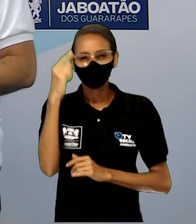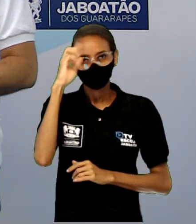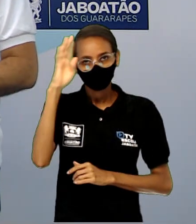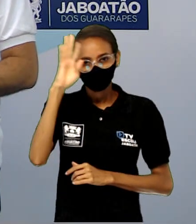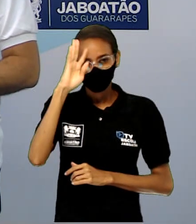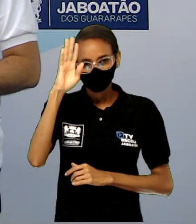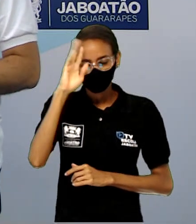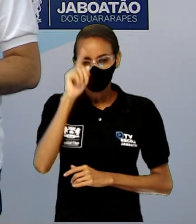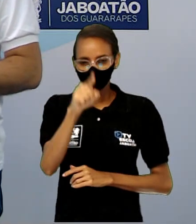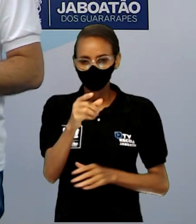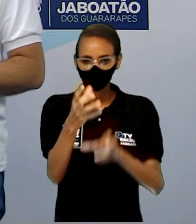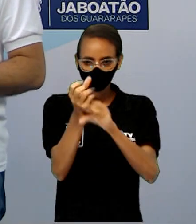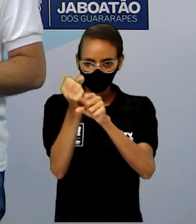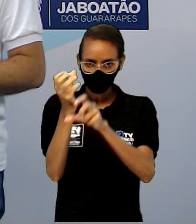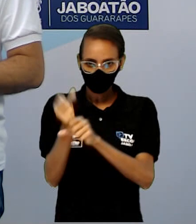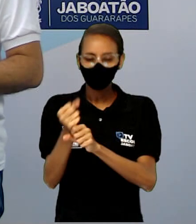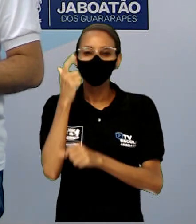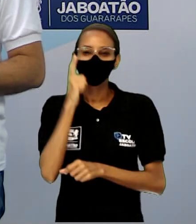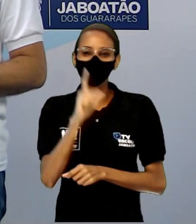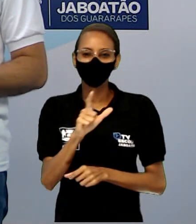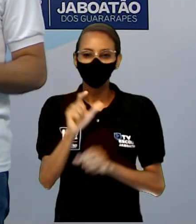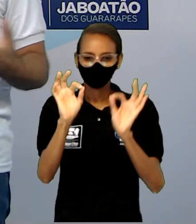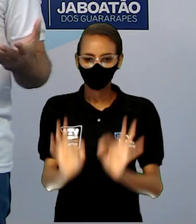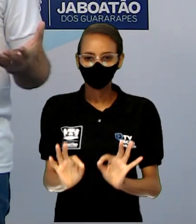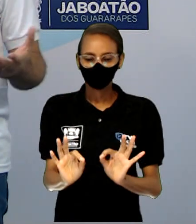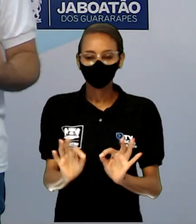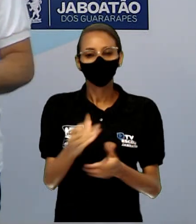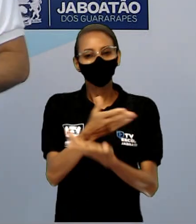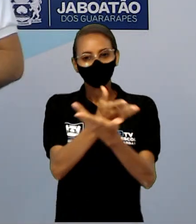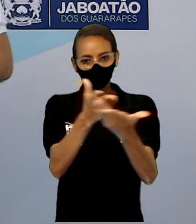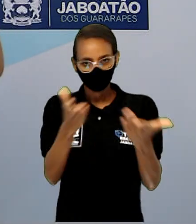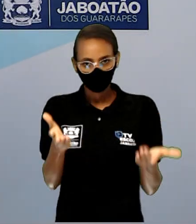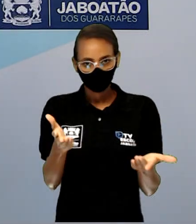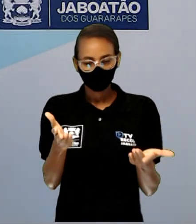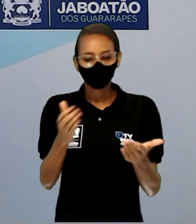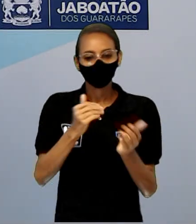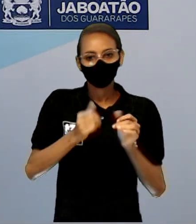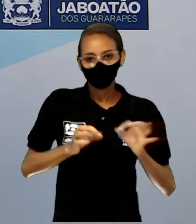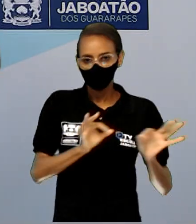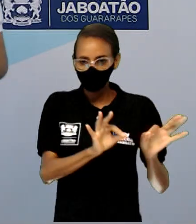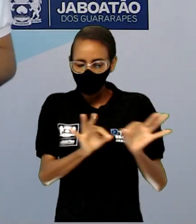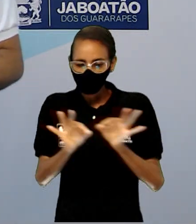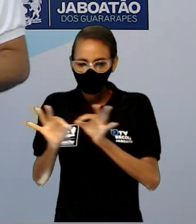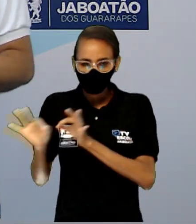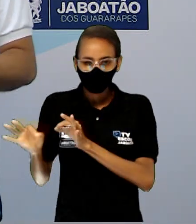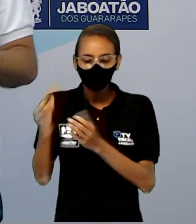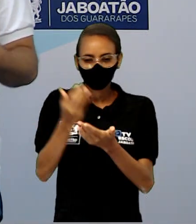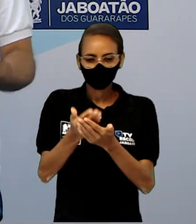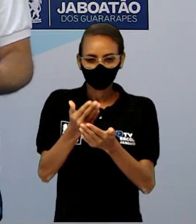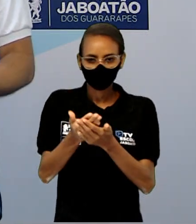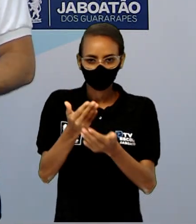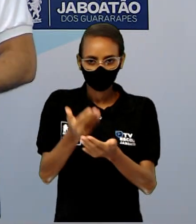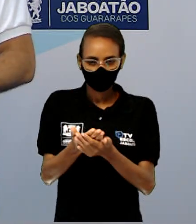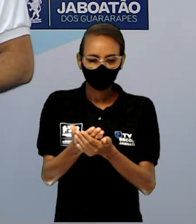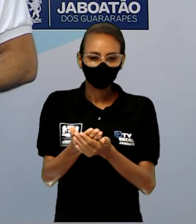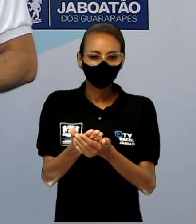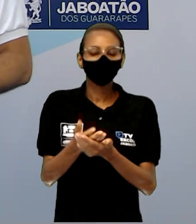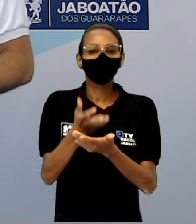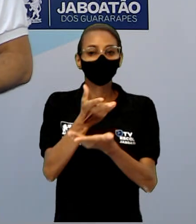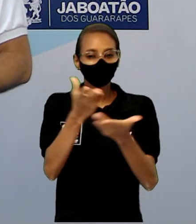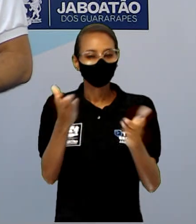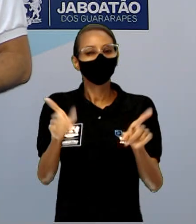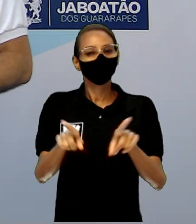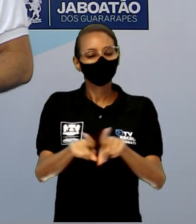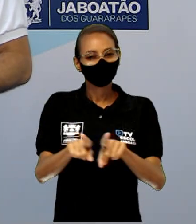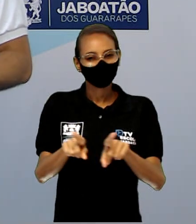substituir na fórmula. E aí você vai fazer os seus cálculos e vai encontrar duas